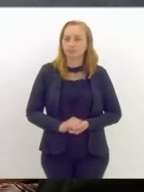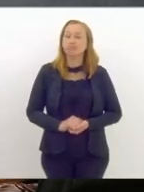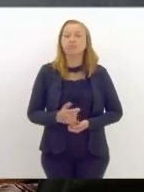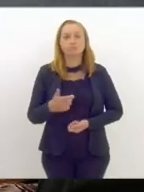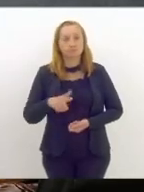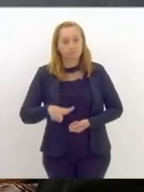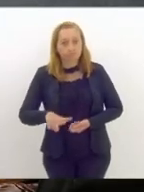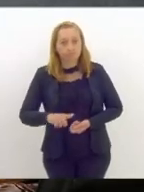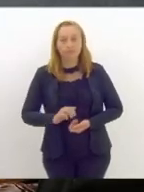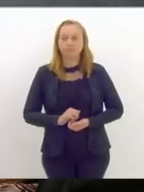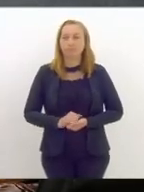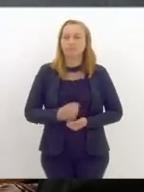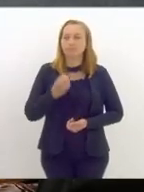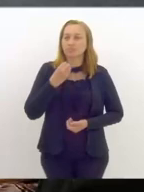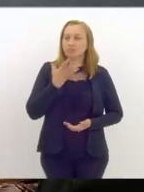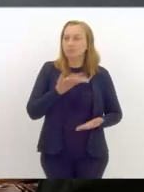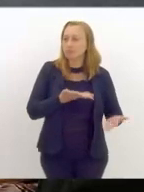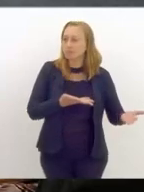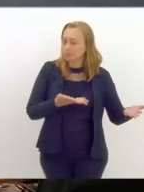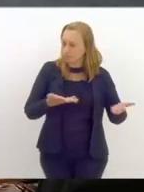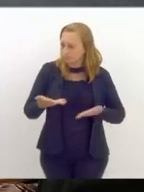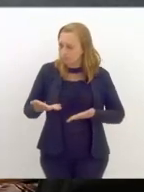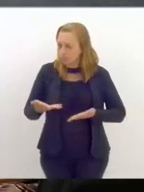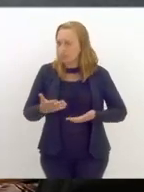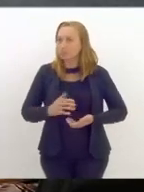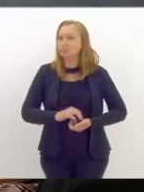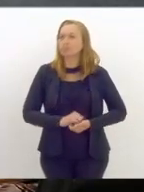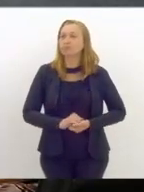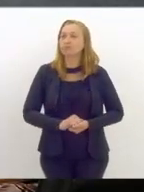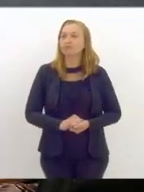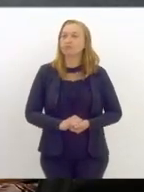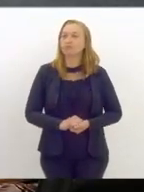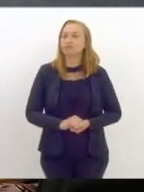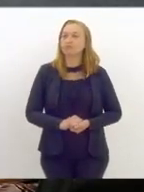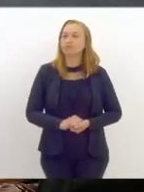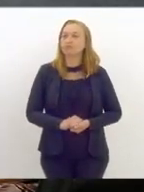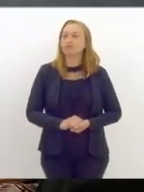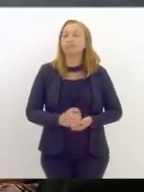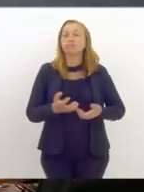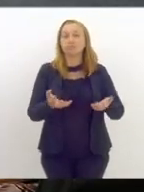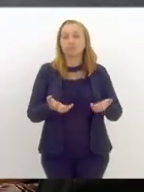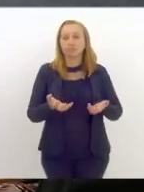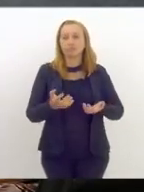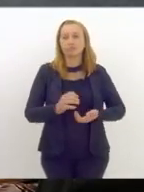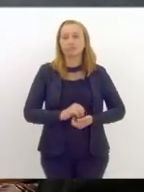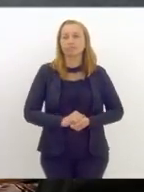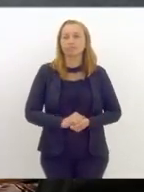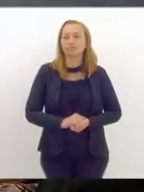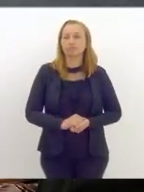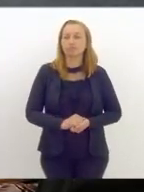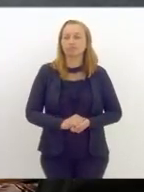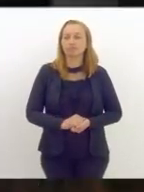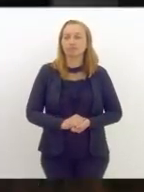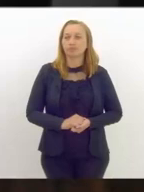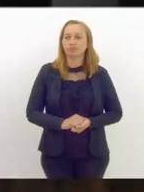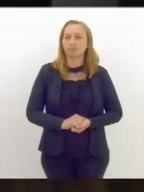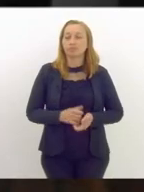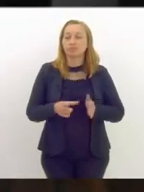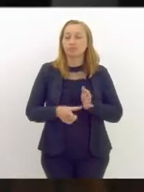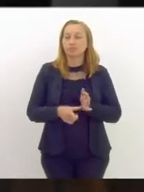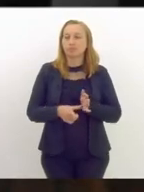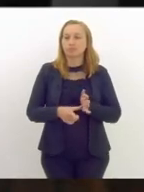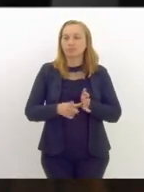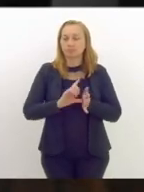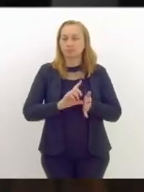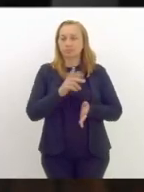Mais uma vez, sejam todas e todos bem-vindos. Quero aqui, antes de passar a palavra